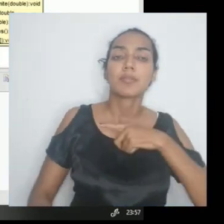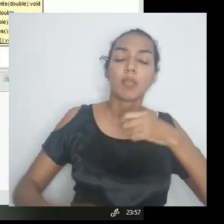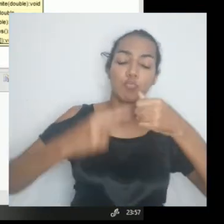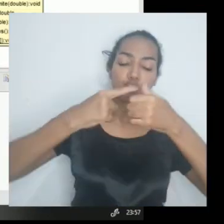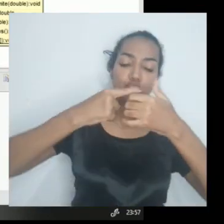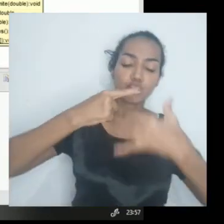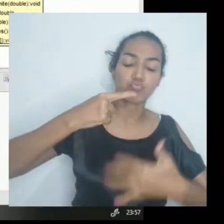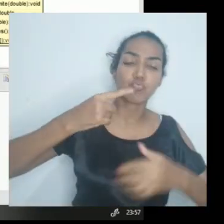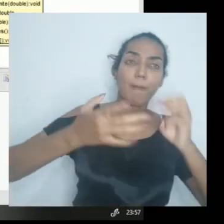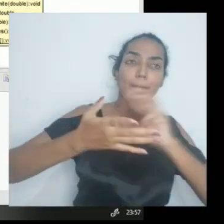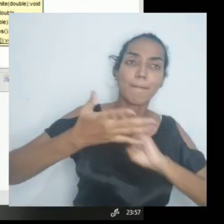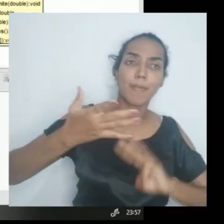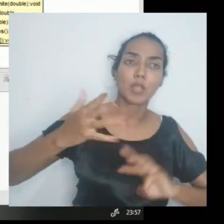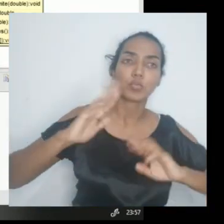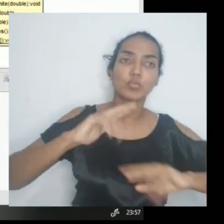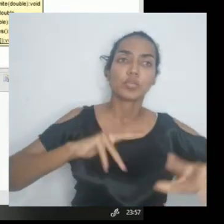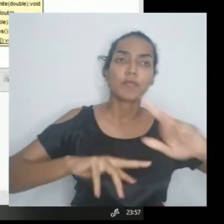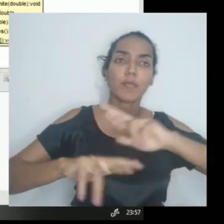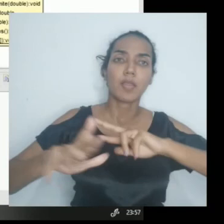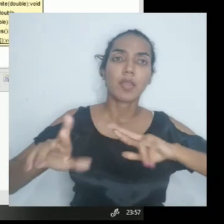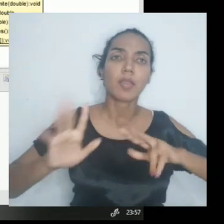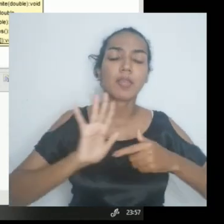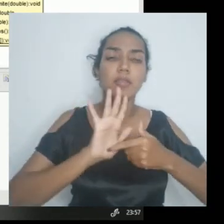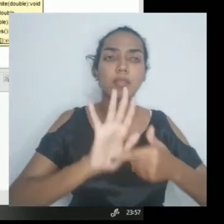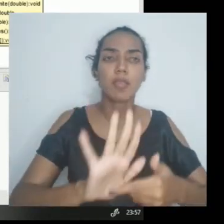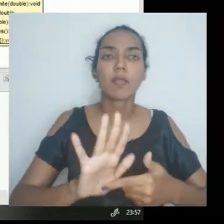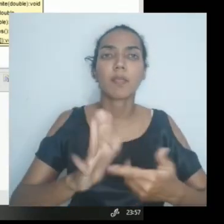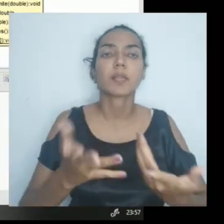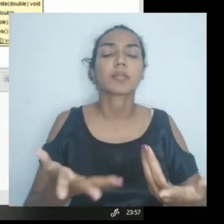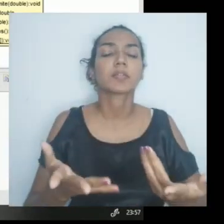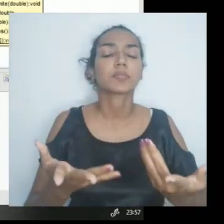esses métodos, toString, wait,